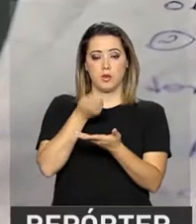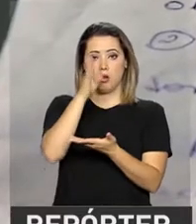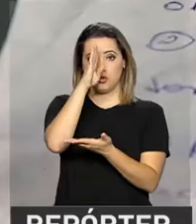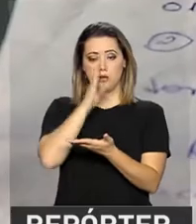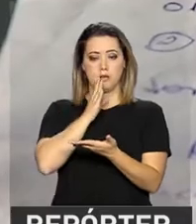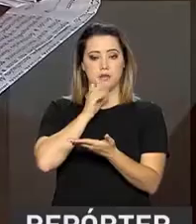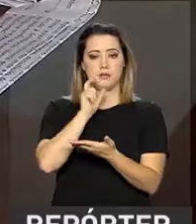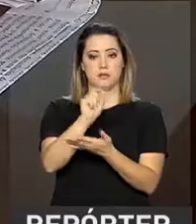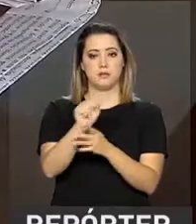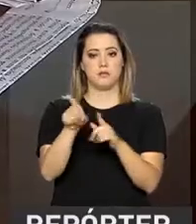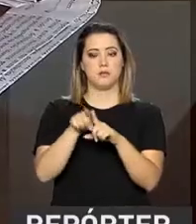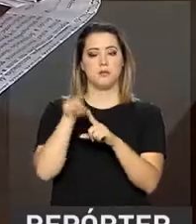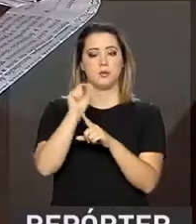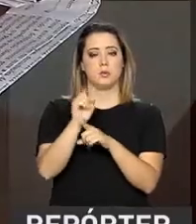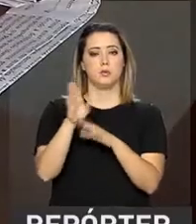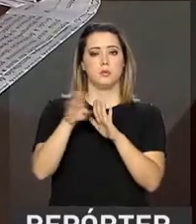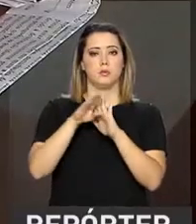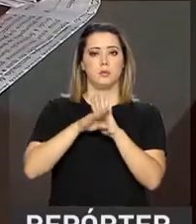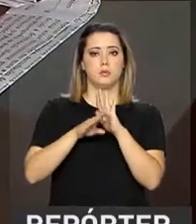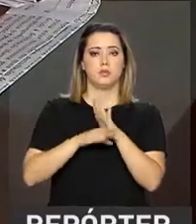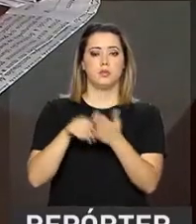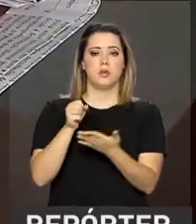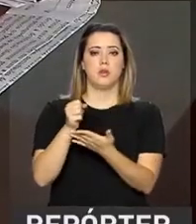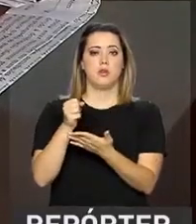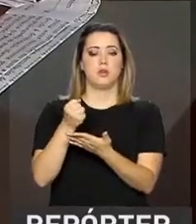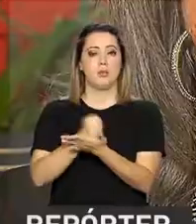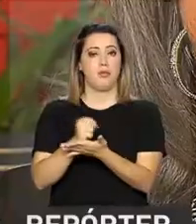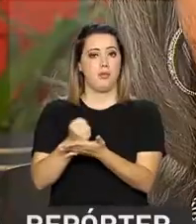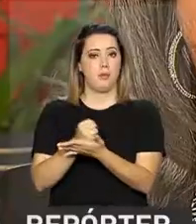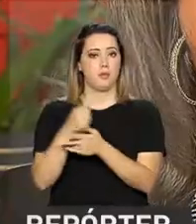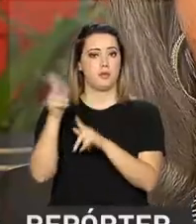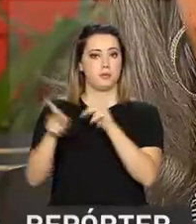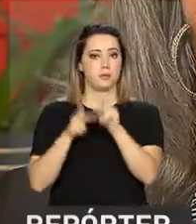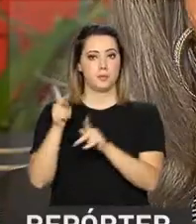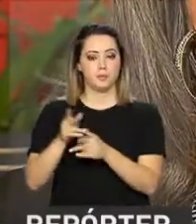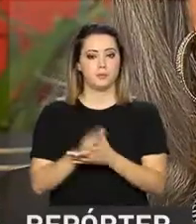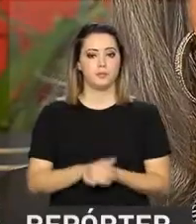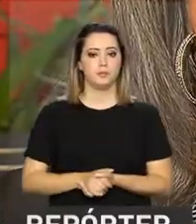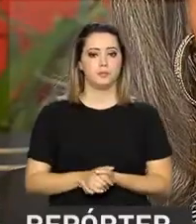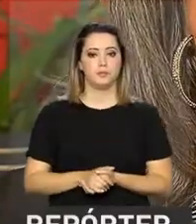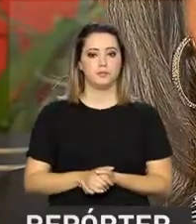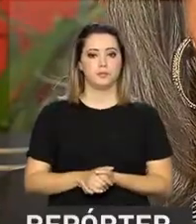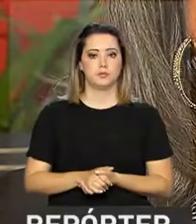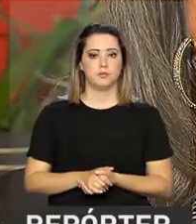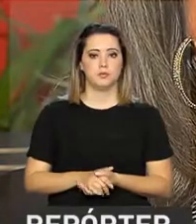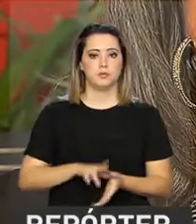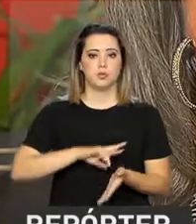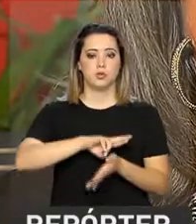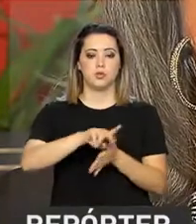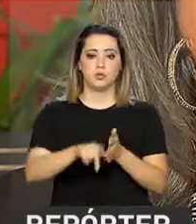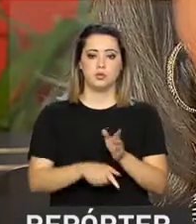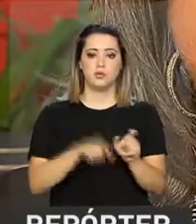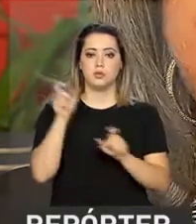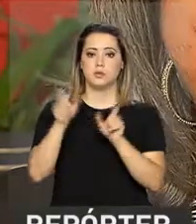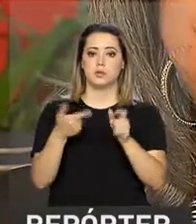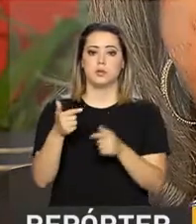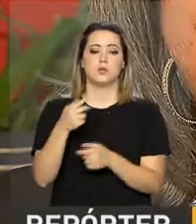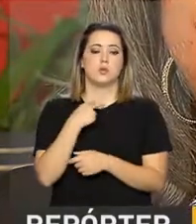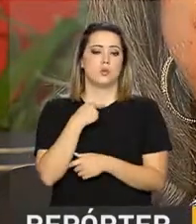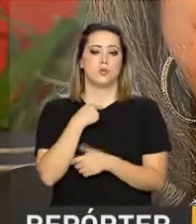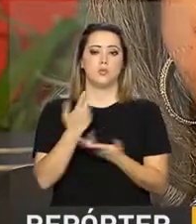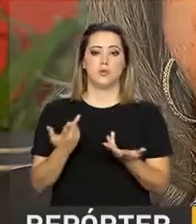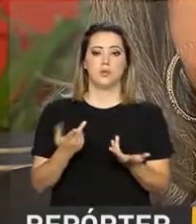gratuita por meio do programa farmácia popular isto milhares de pessoas que não podem então esse